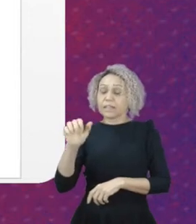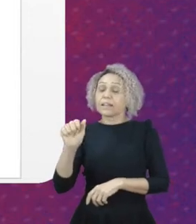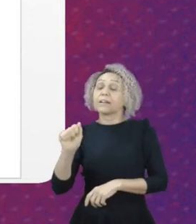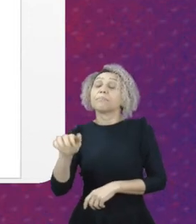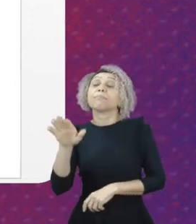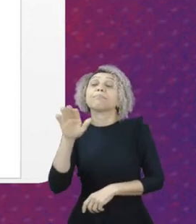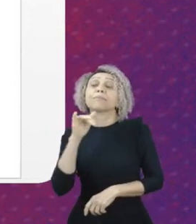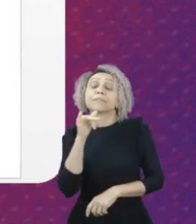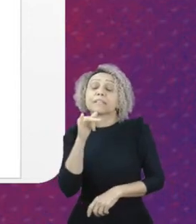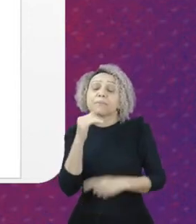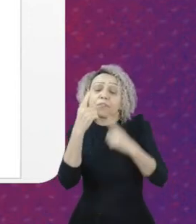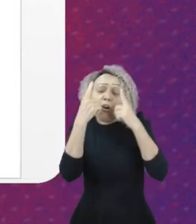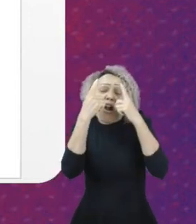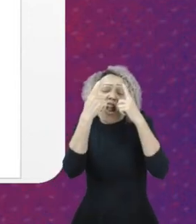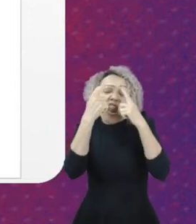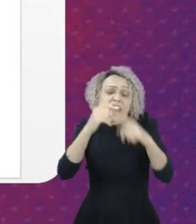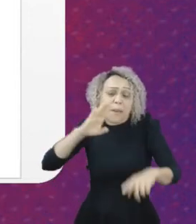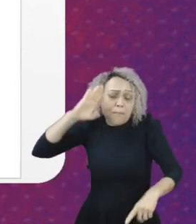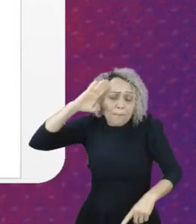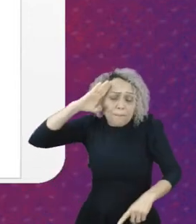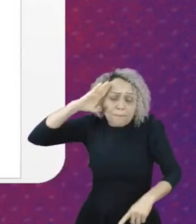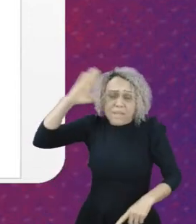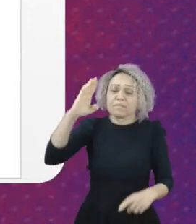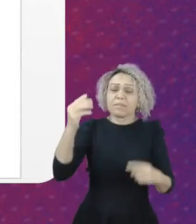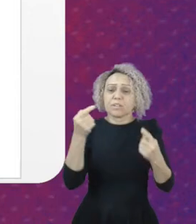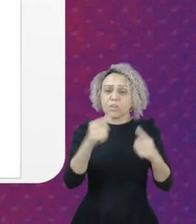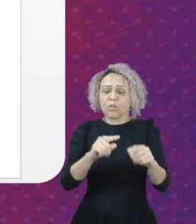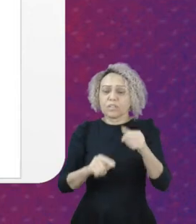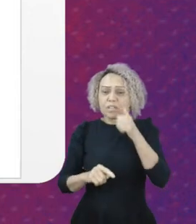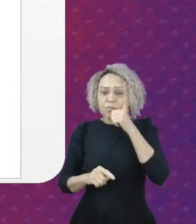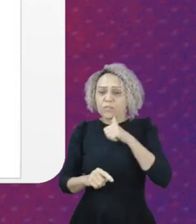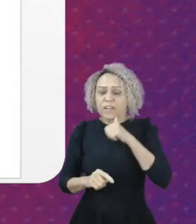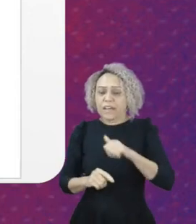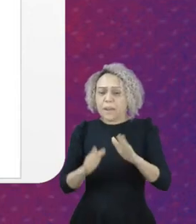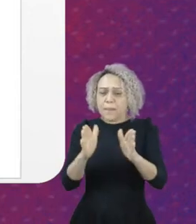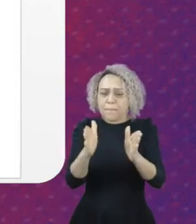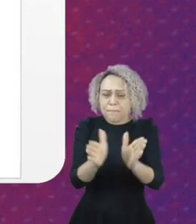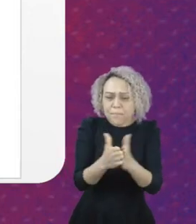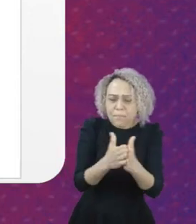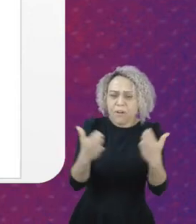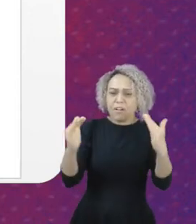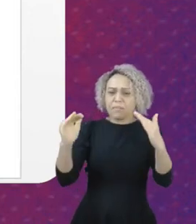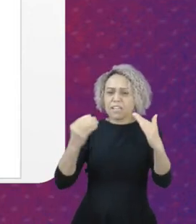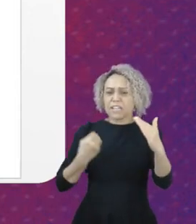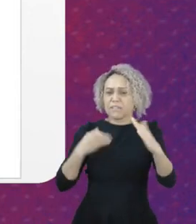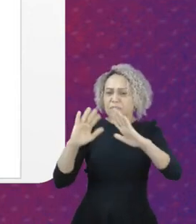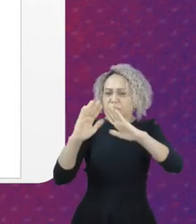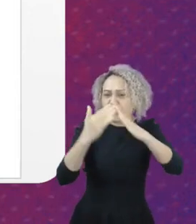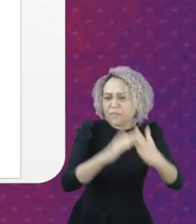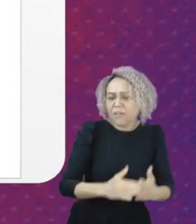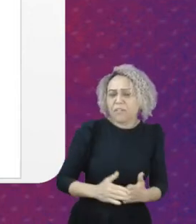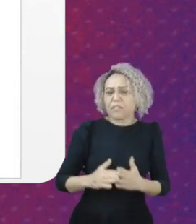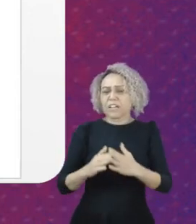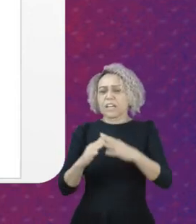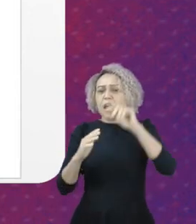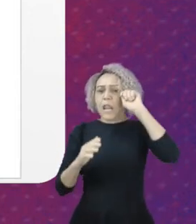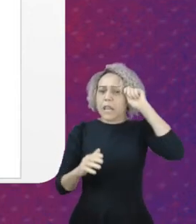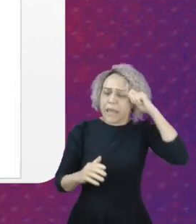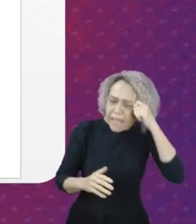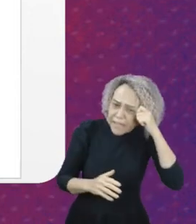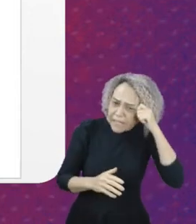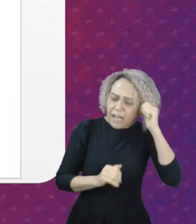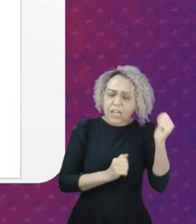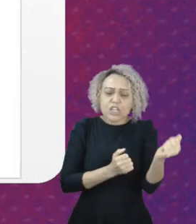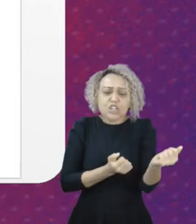pobres, periféricas, negras e jovens, né? Então, são os abusos sofridos pela gestante ou